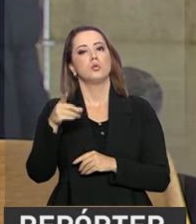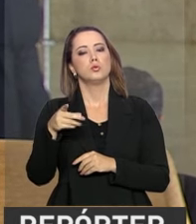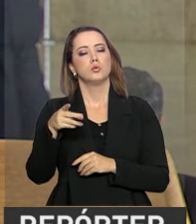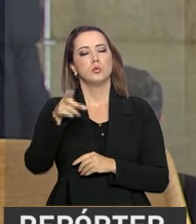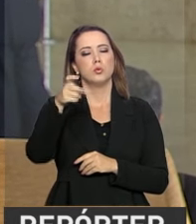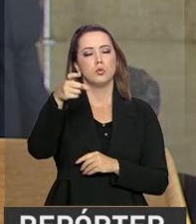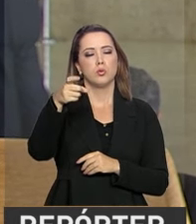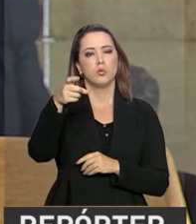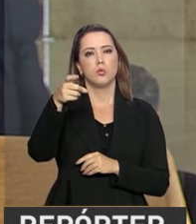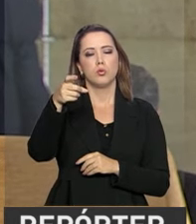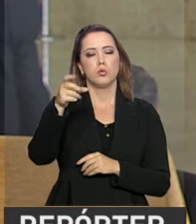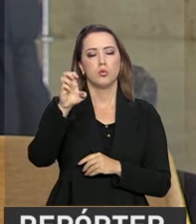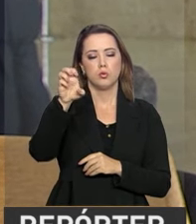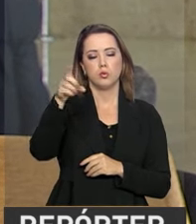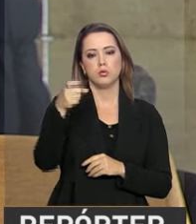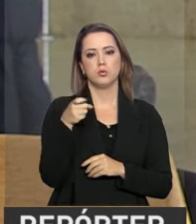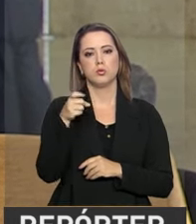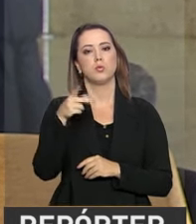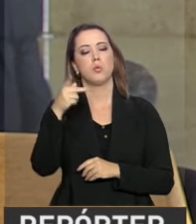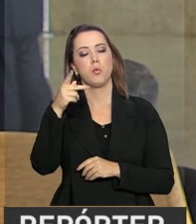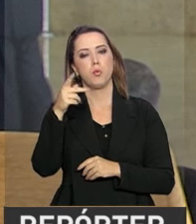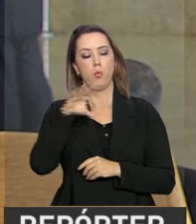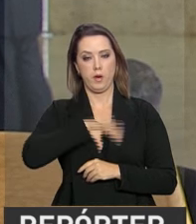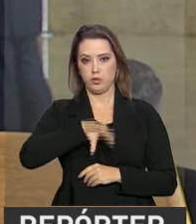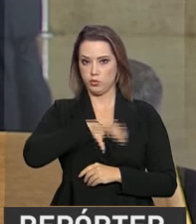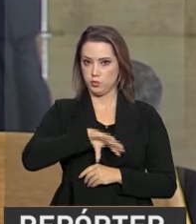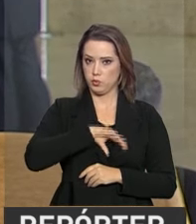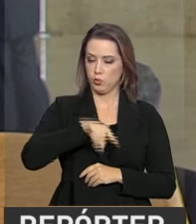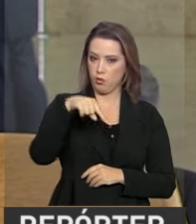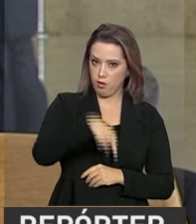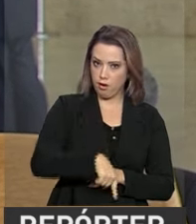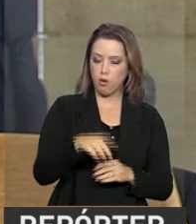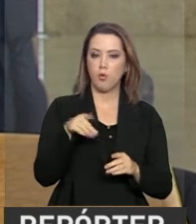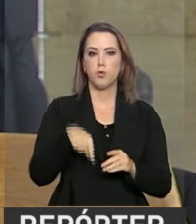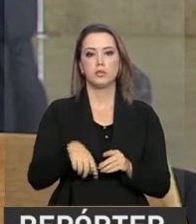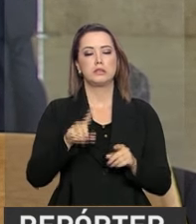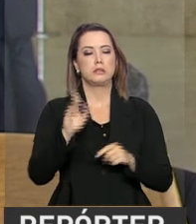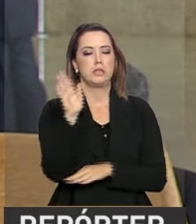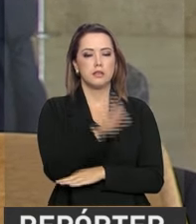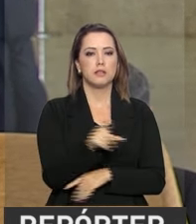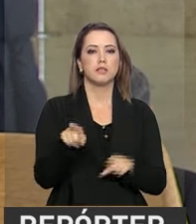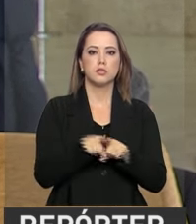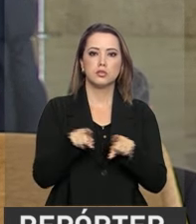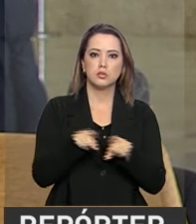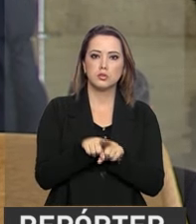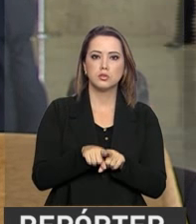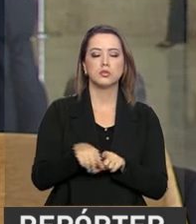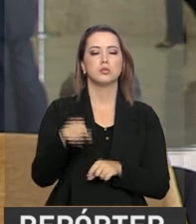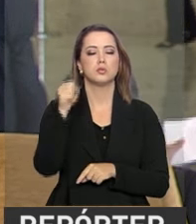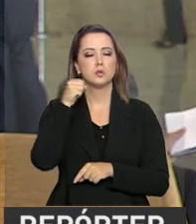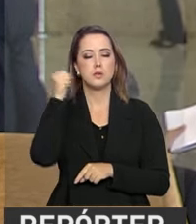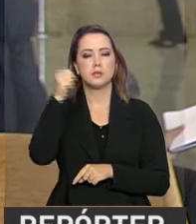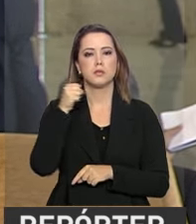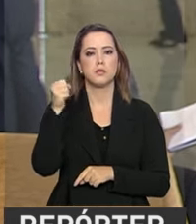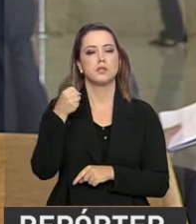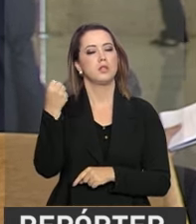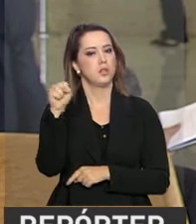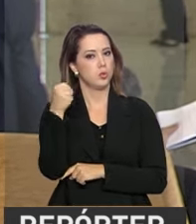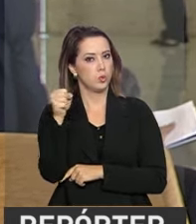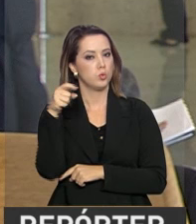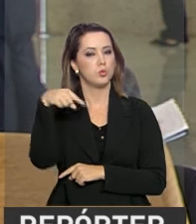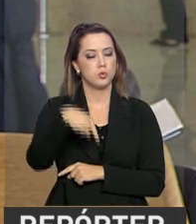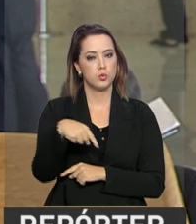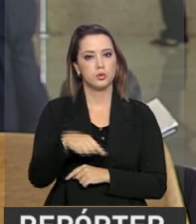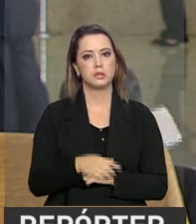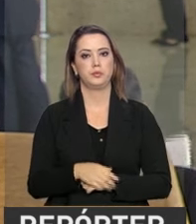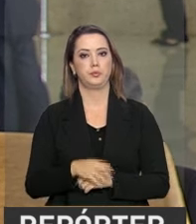Paulo Portas, e às 5 da tarde tem uma audiência com o governador do Rio Grande do Sul, José Ivo Sartori. À noite, às 8 da noite, está